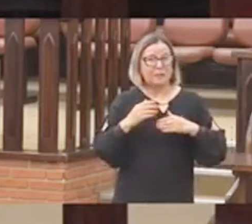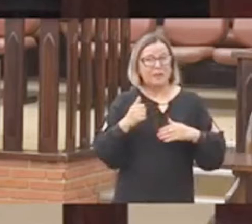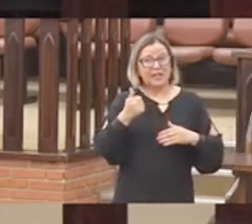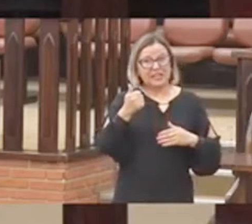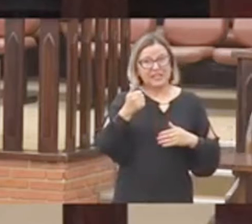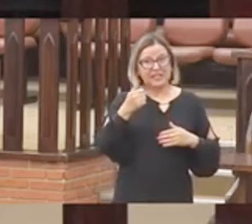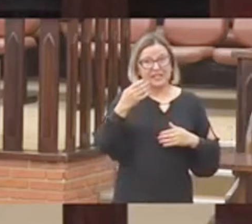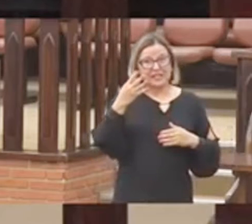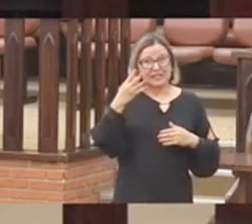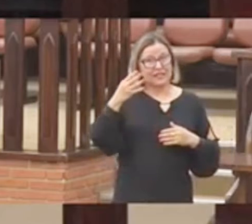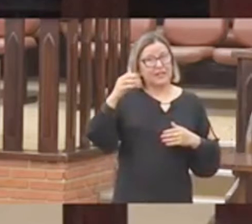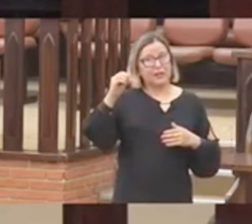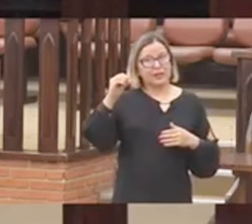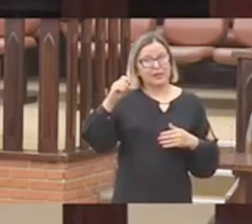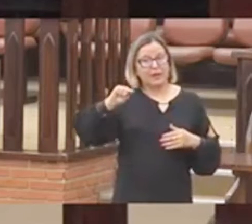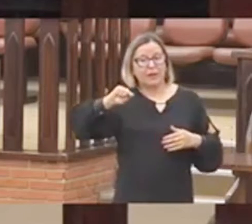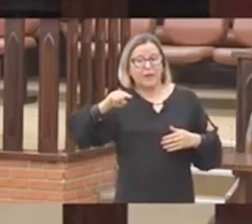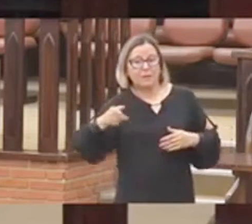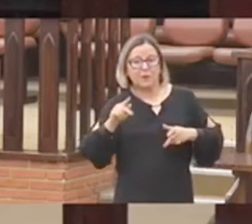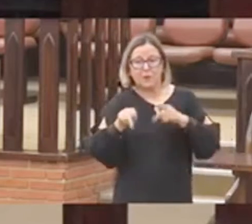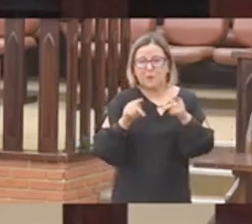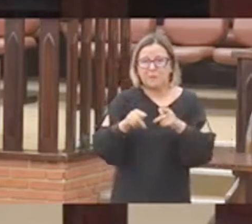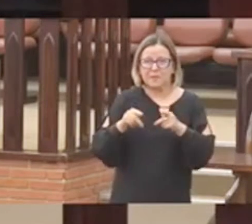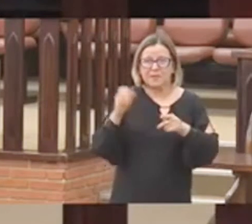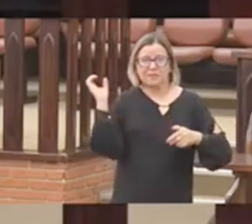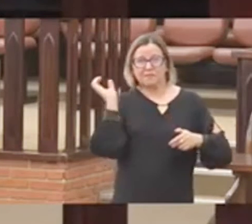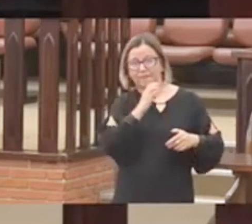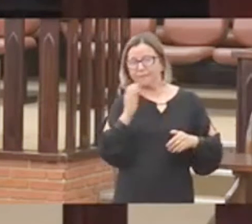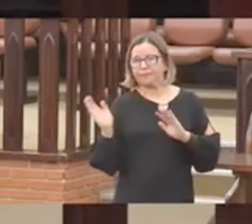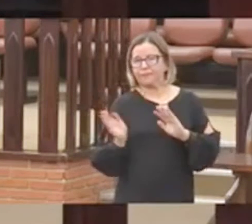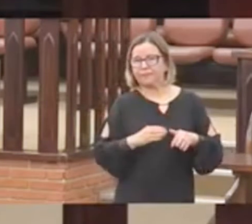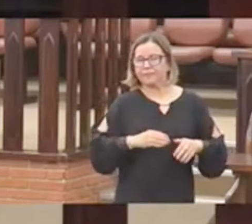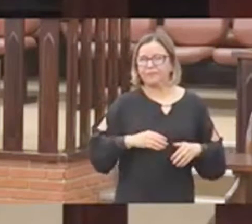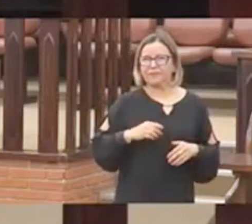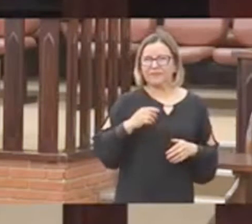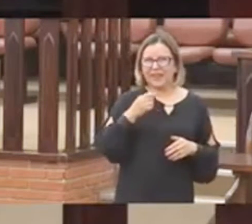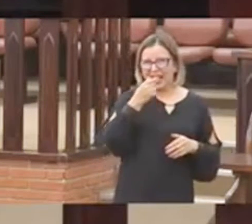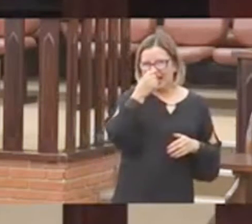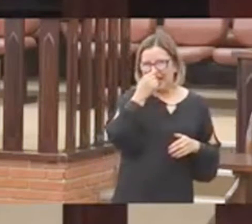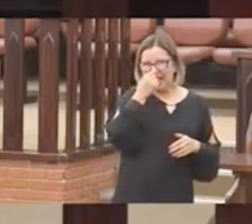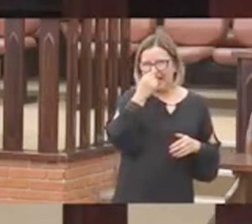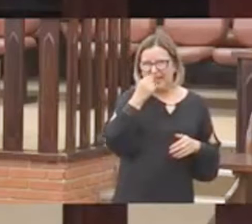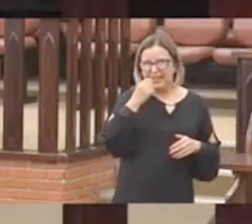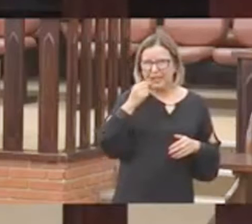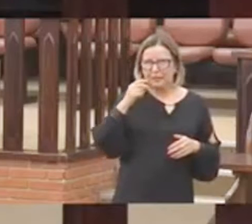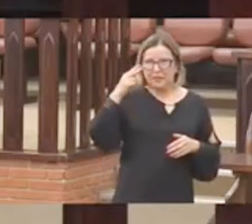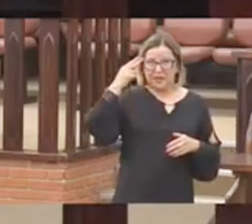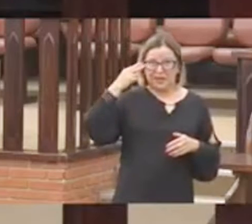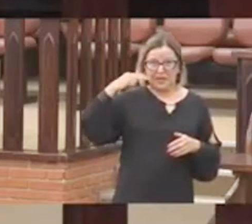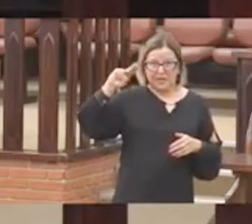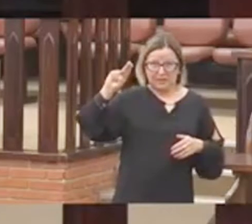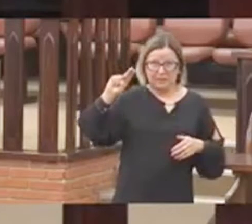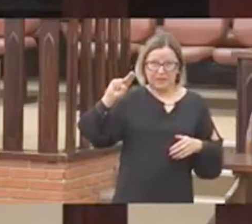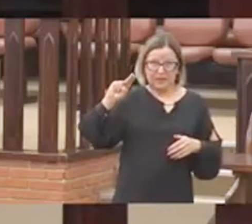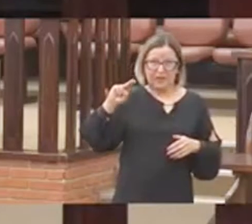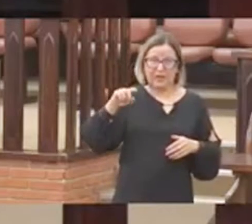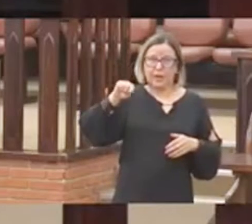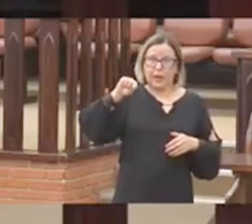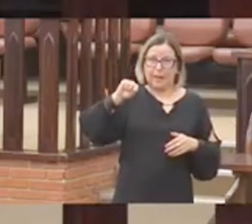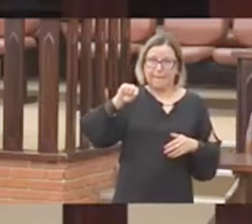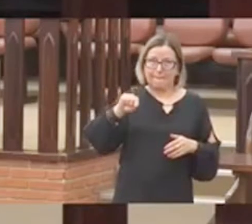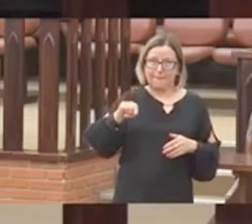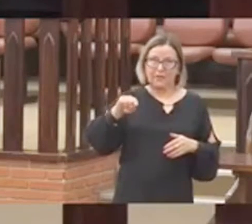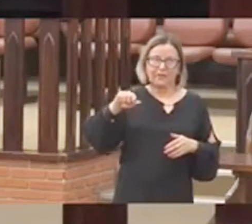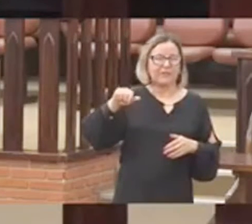instantaneamente. A gripe espanhola de 1918, que foi uma pandemia do